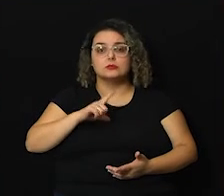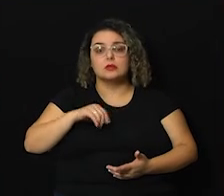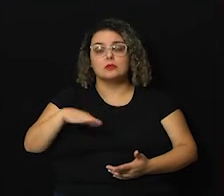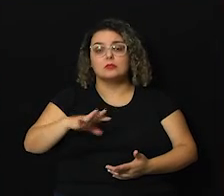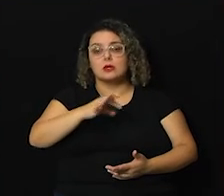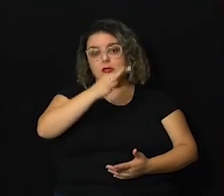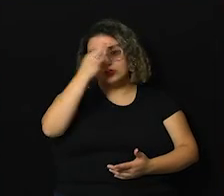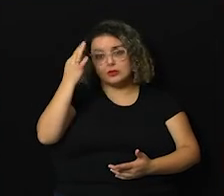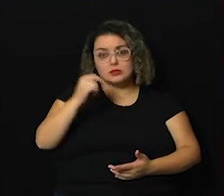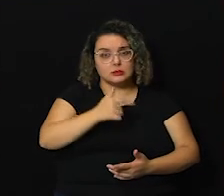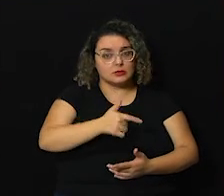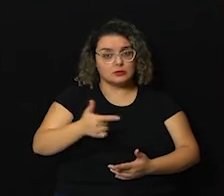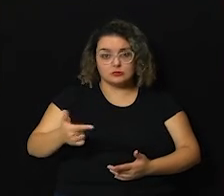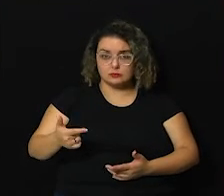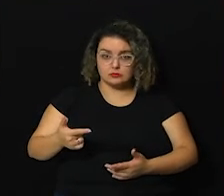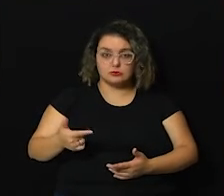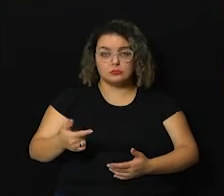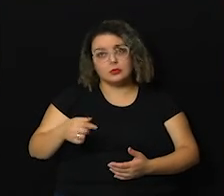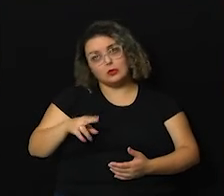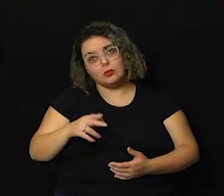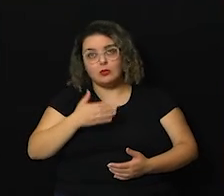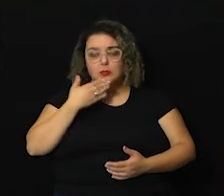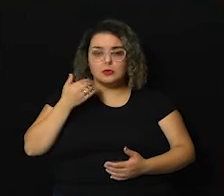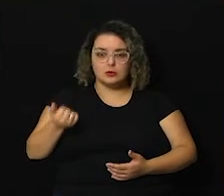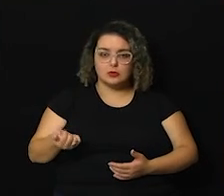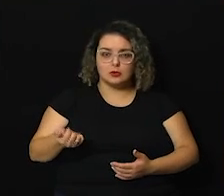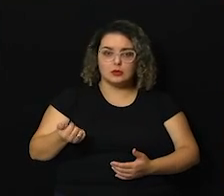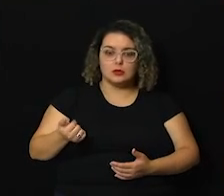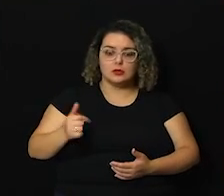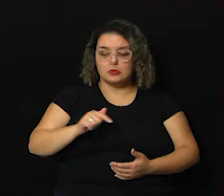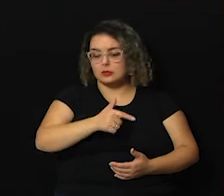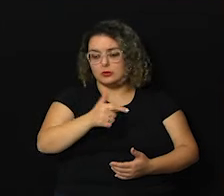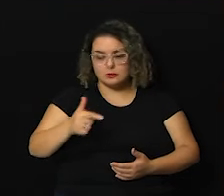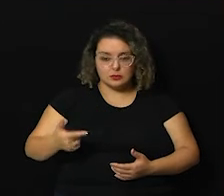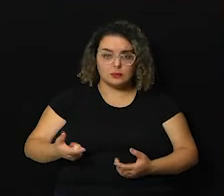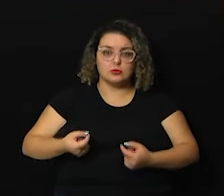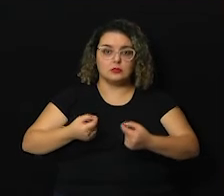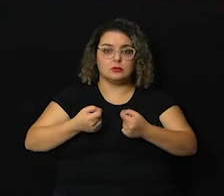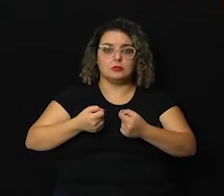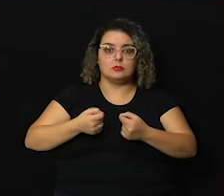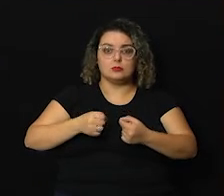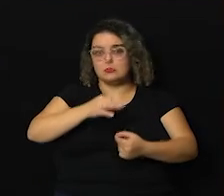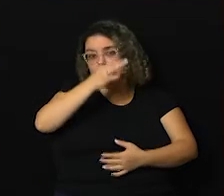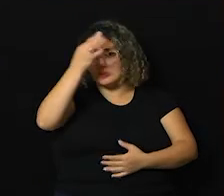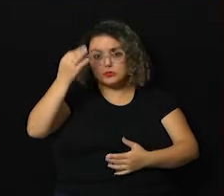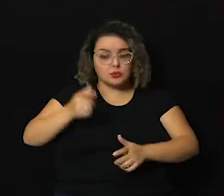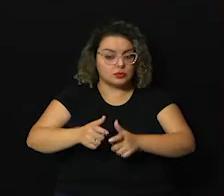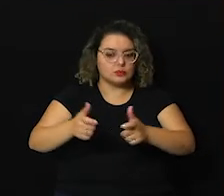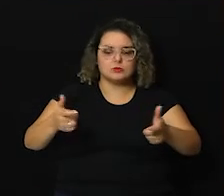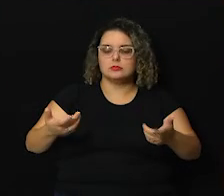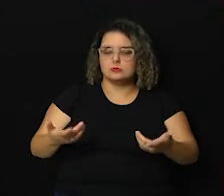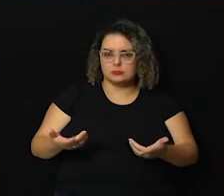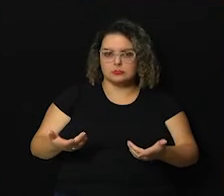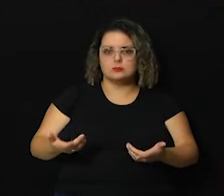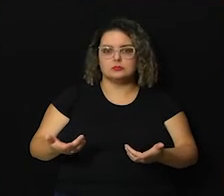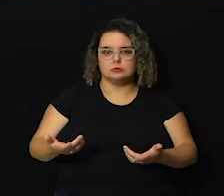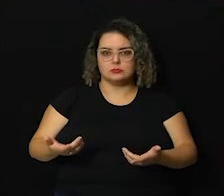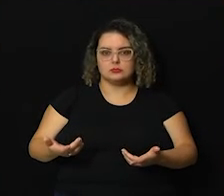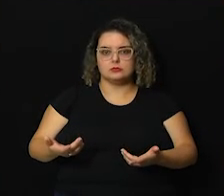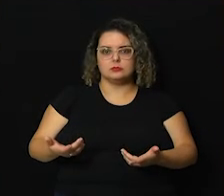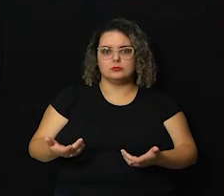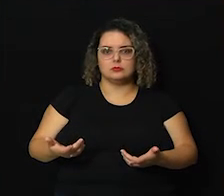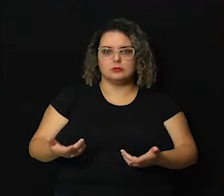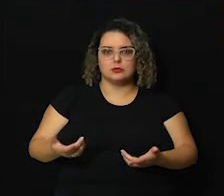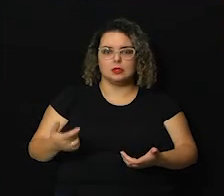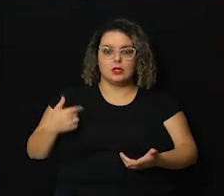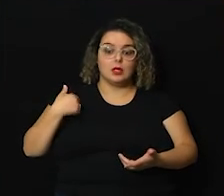sorte não ter câncer, ou melhor, a gente não ter câncer é uma sorte imensa, porque vamos dizer assim, é